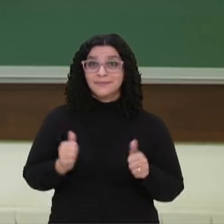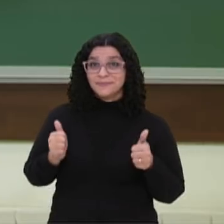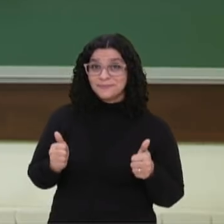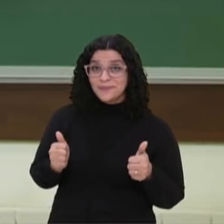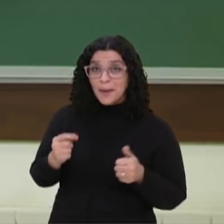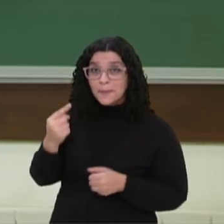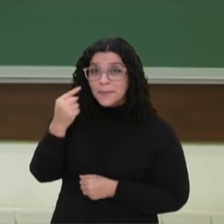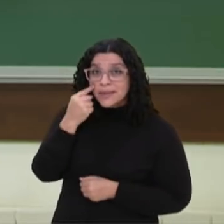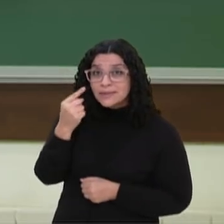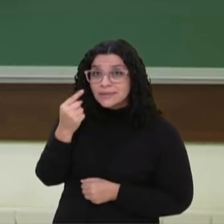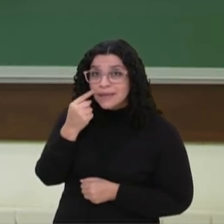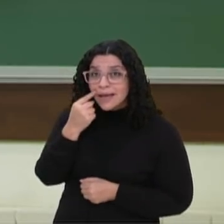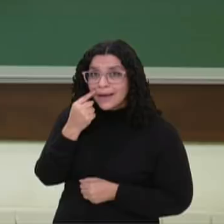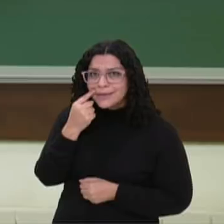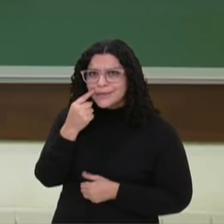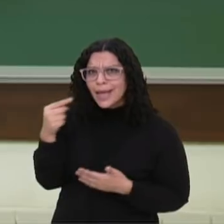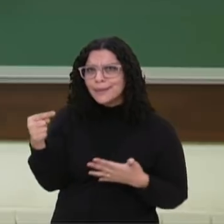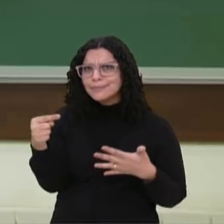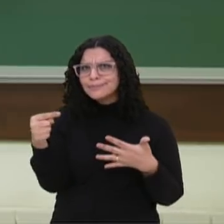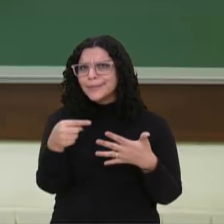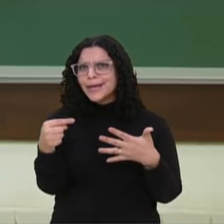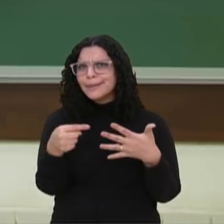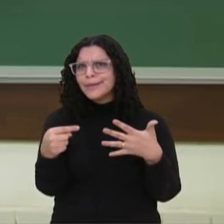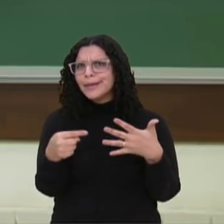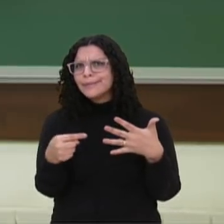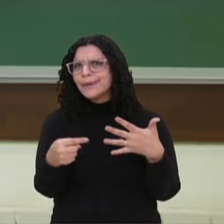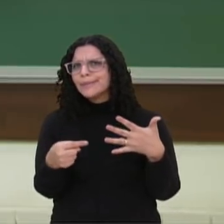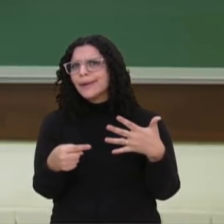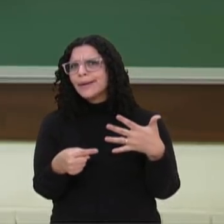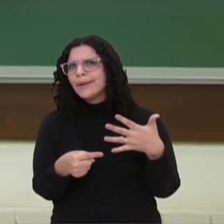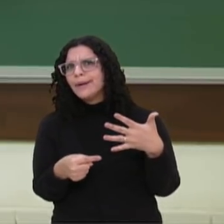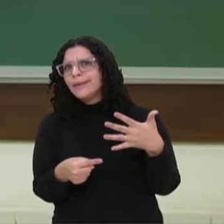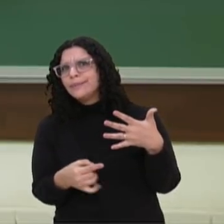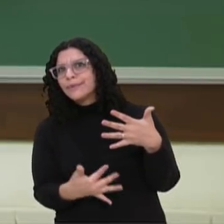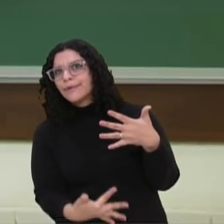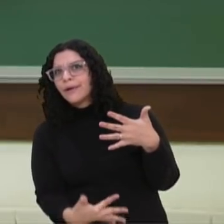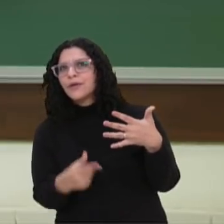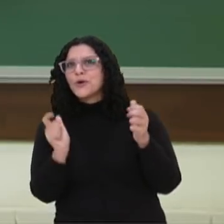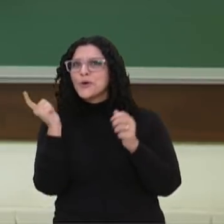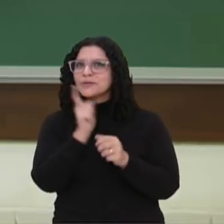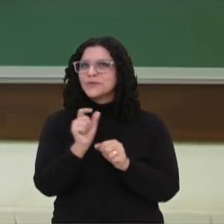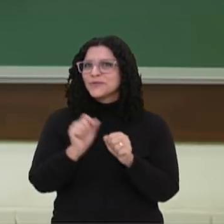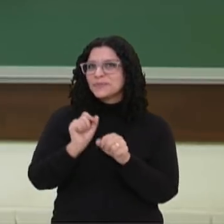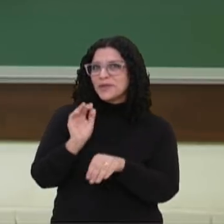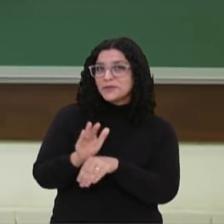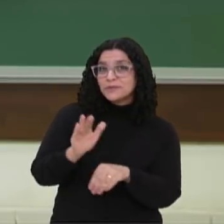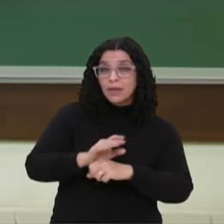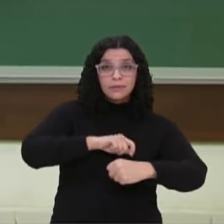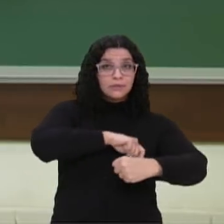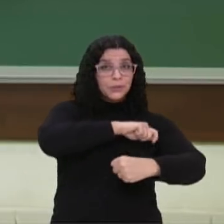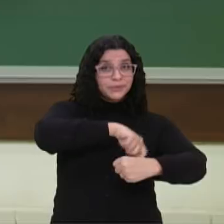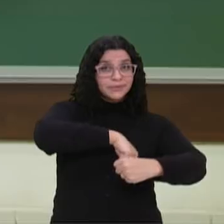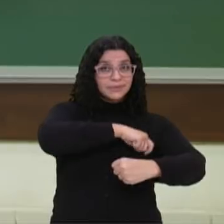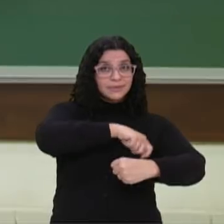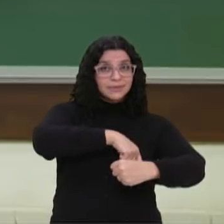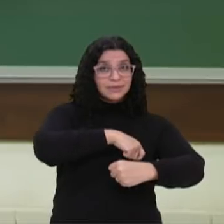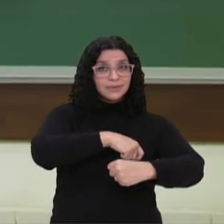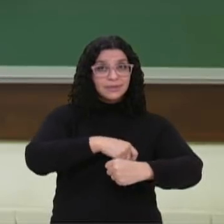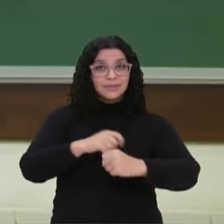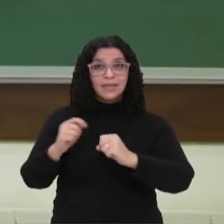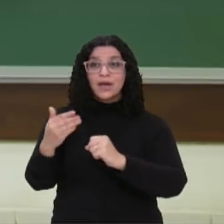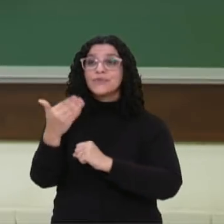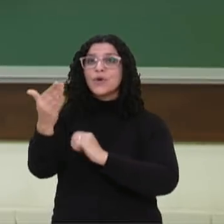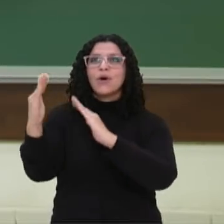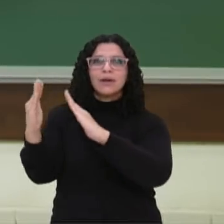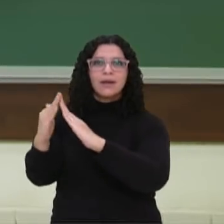Daí, pensaram, gente, nossa, tem tantas coisas que nós podemos fazer para colaborar, né? Na cozinha, no